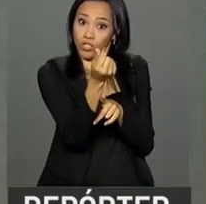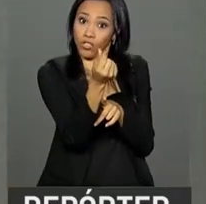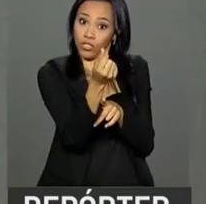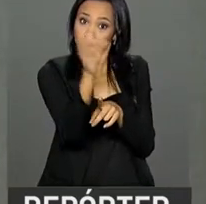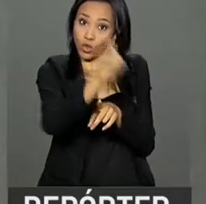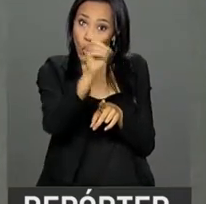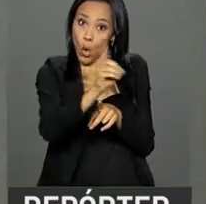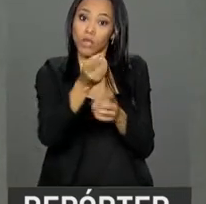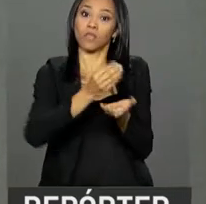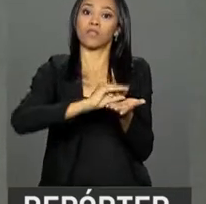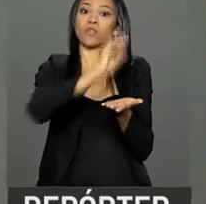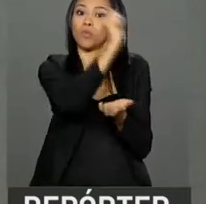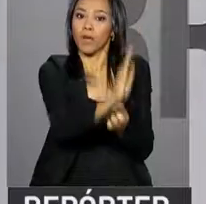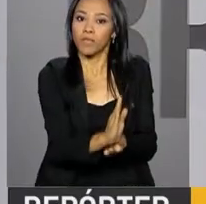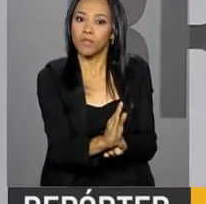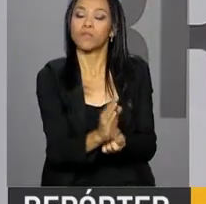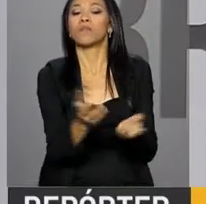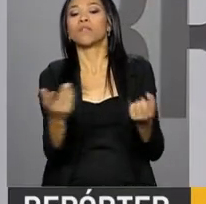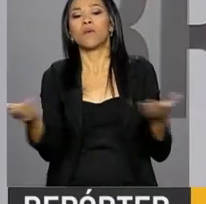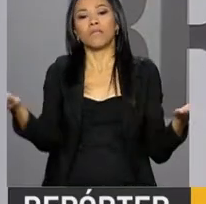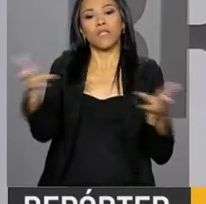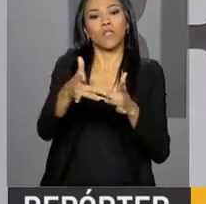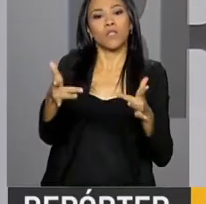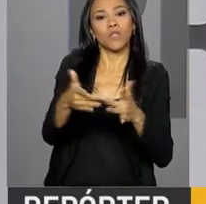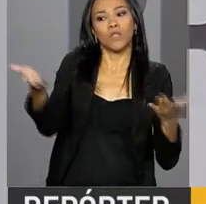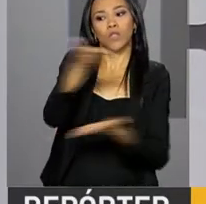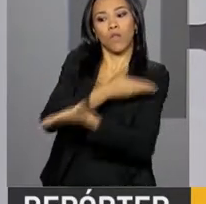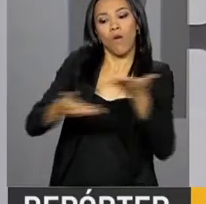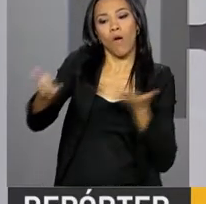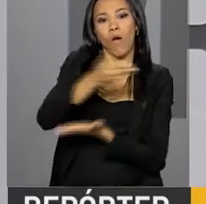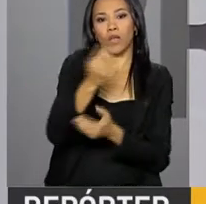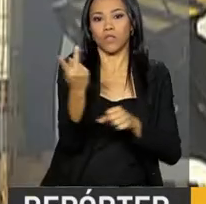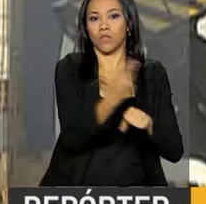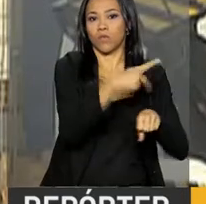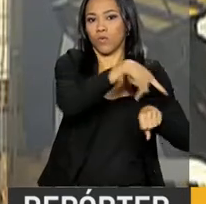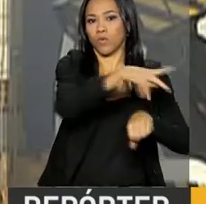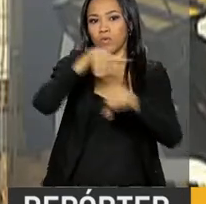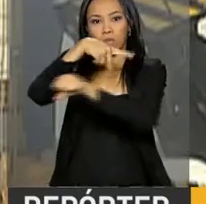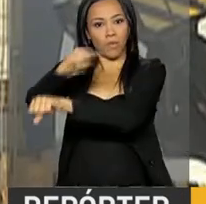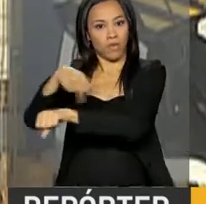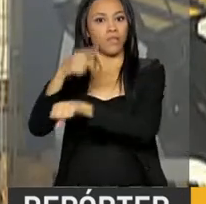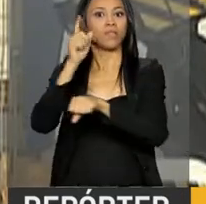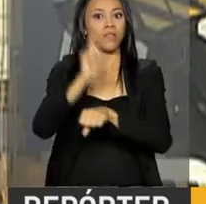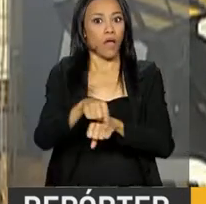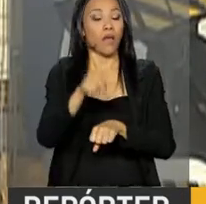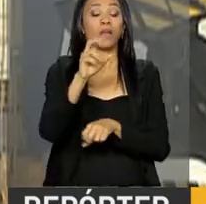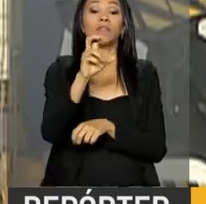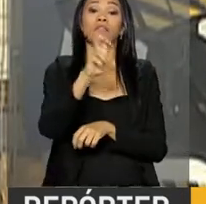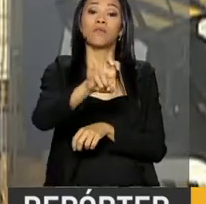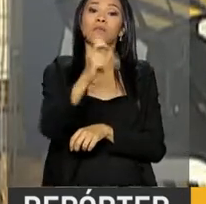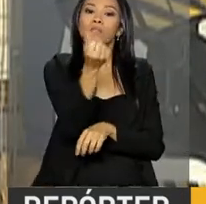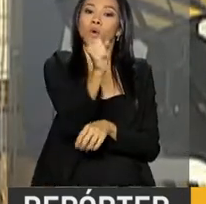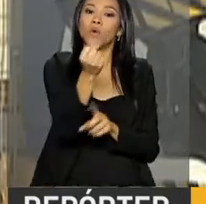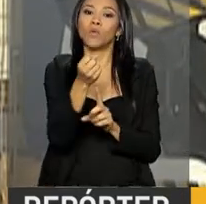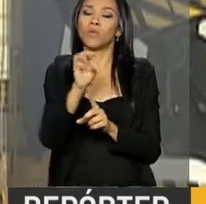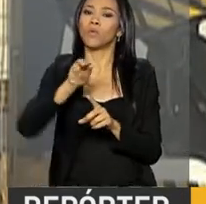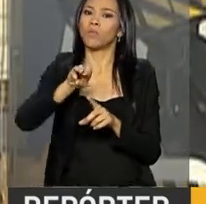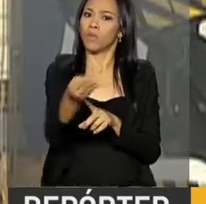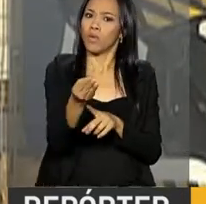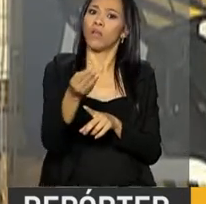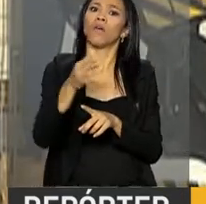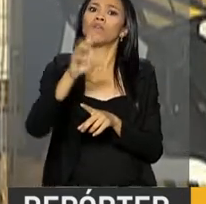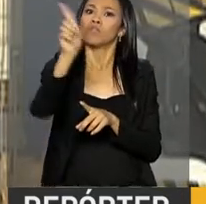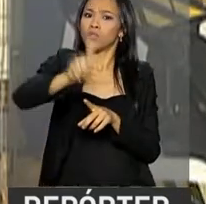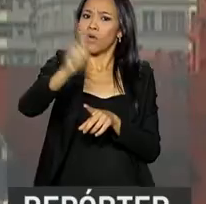comércio bilateral ou seja a troca comercial que entre os dois países chegou a 58 bilhões de dólares só